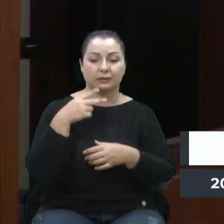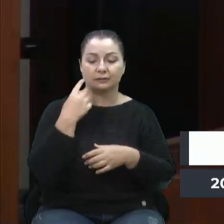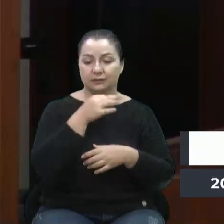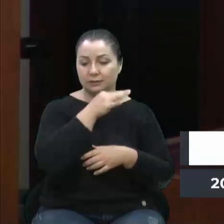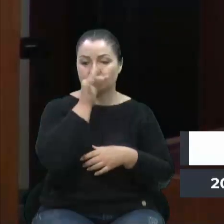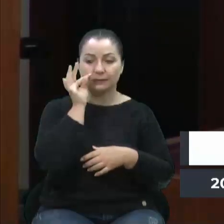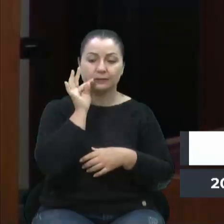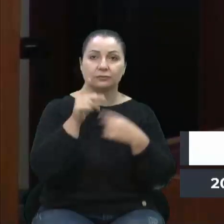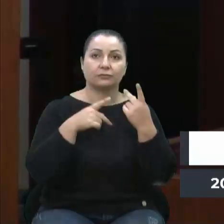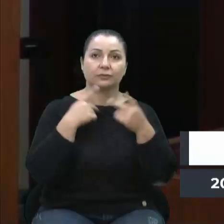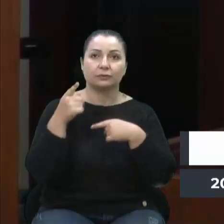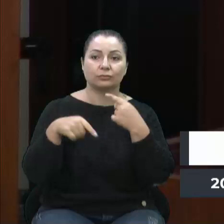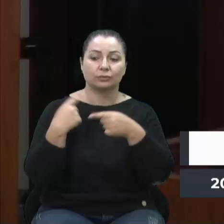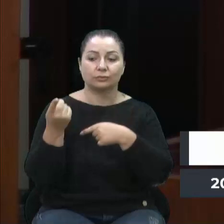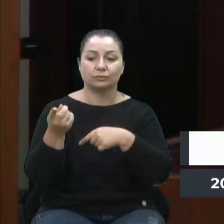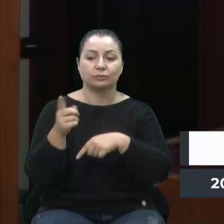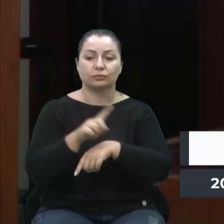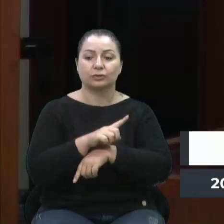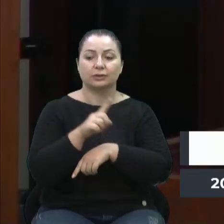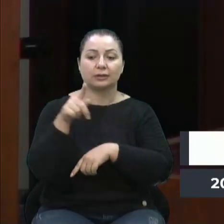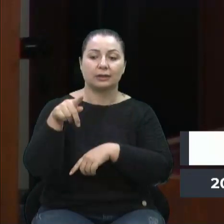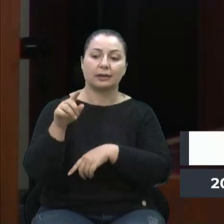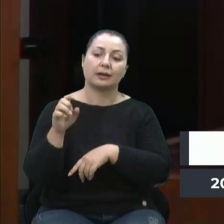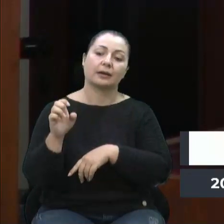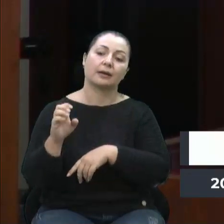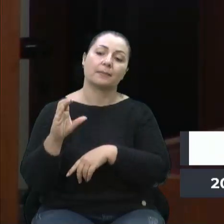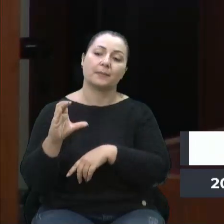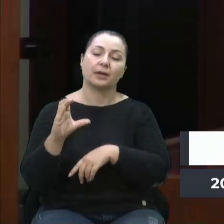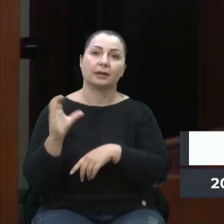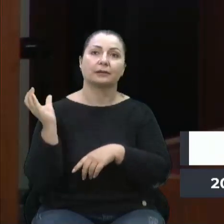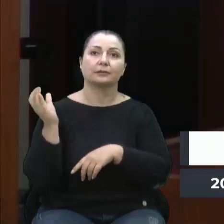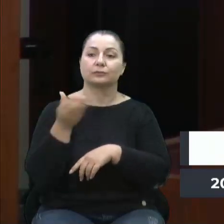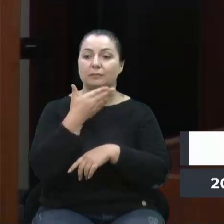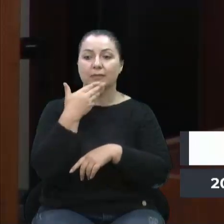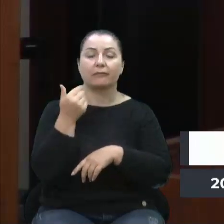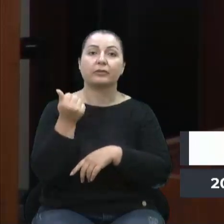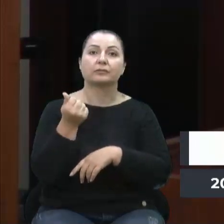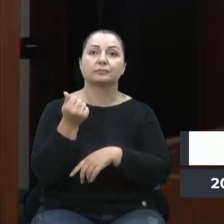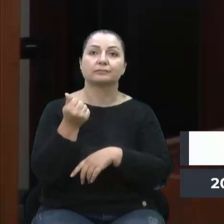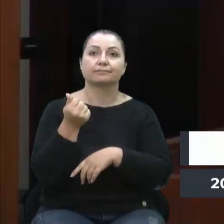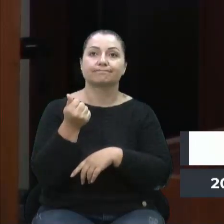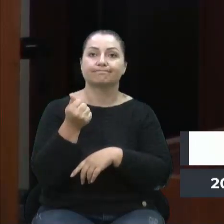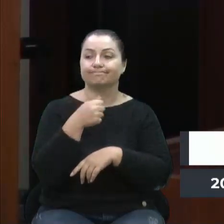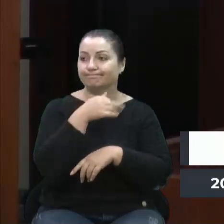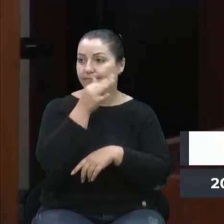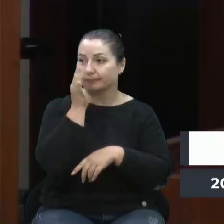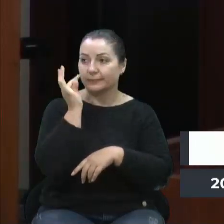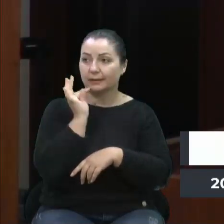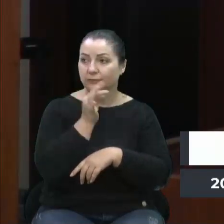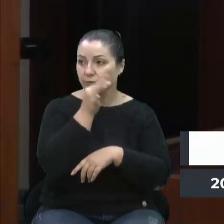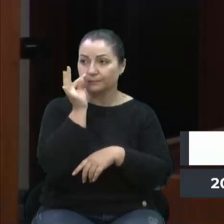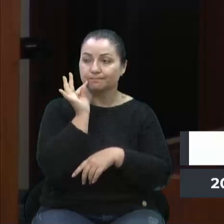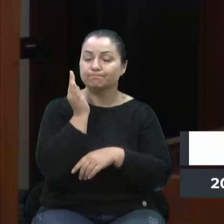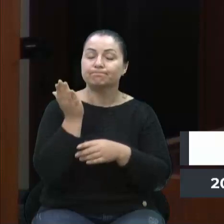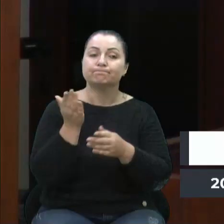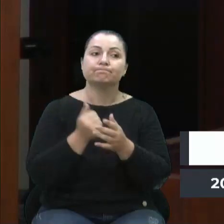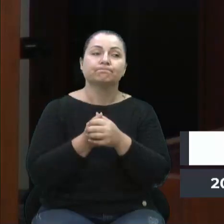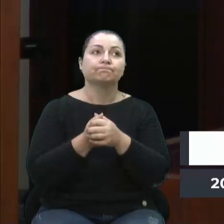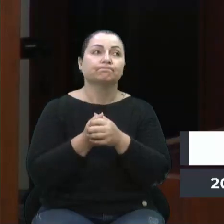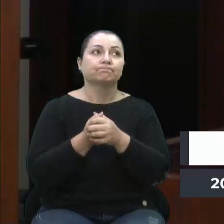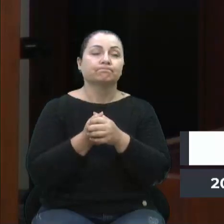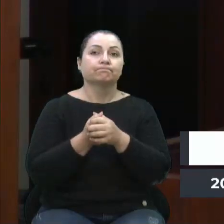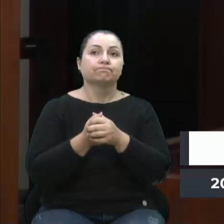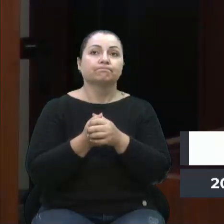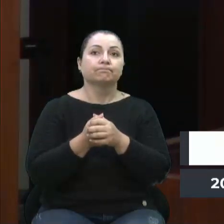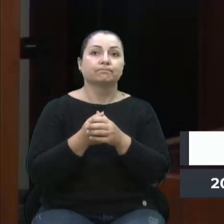sobre a questão da PEC dos benefícios. Vereadora Tati, a cada 1 ponto